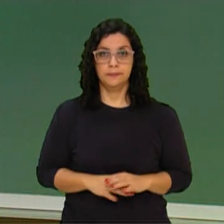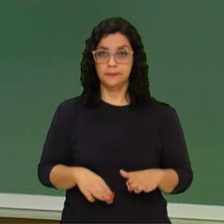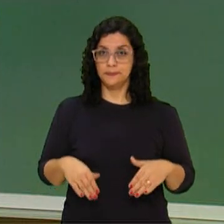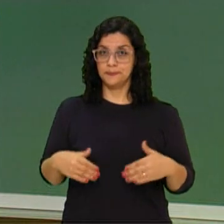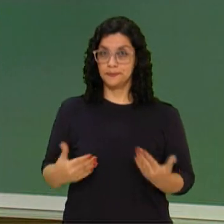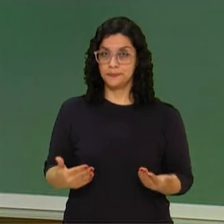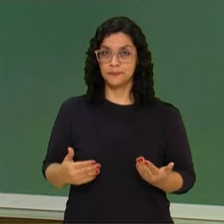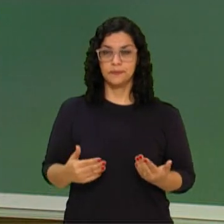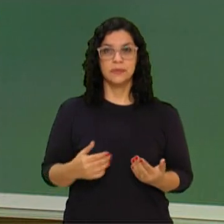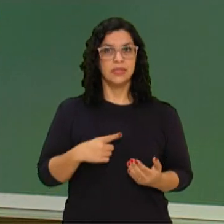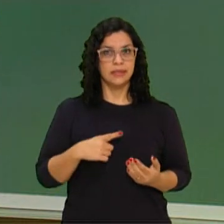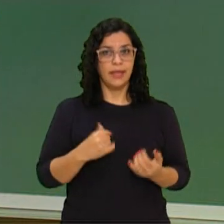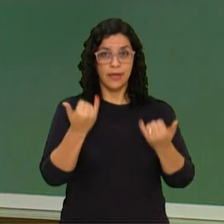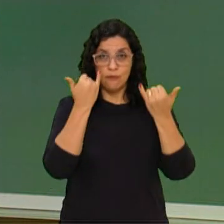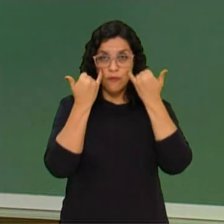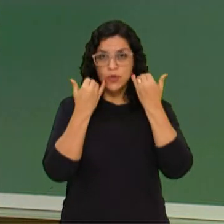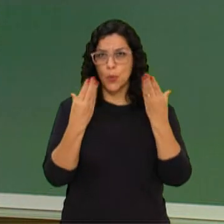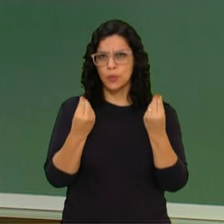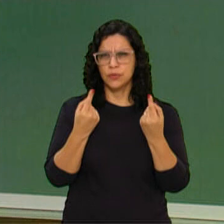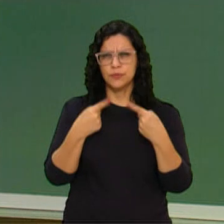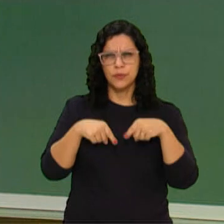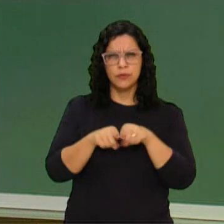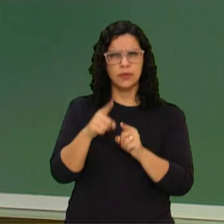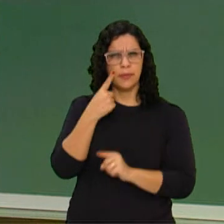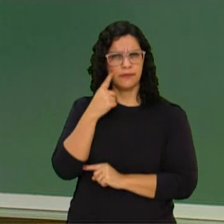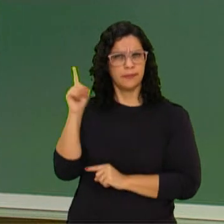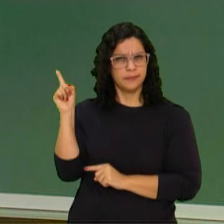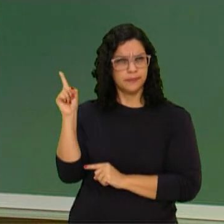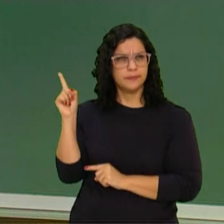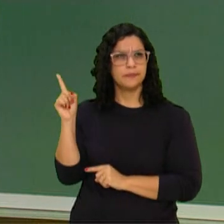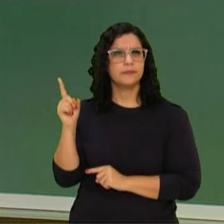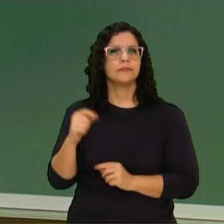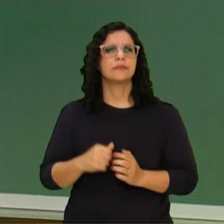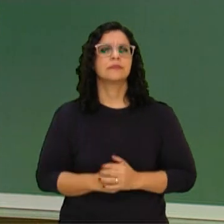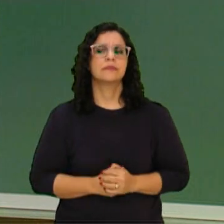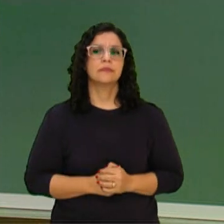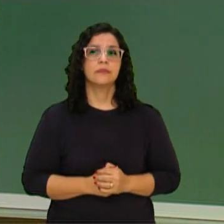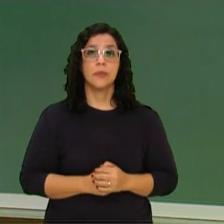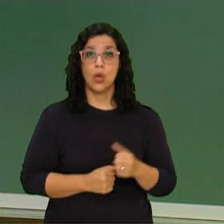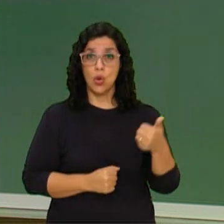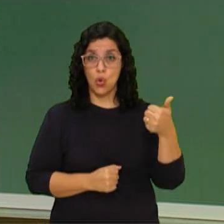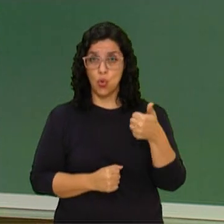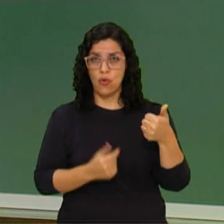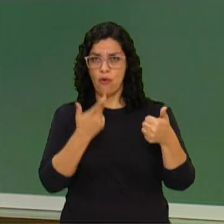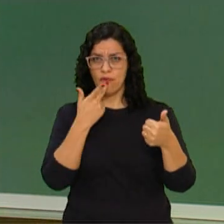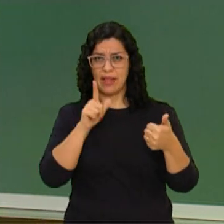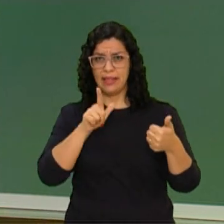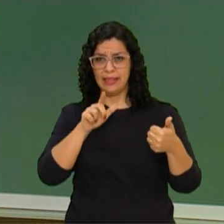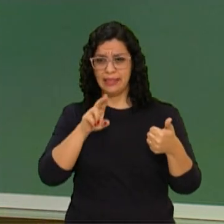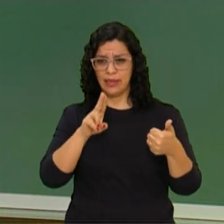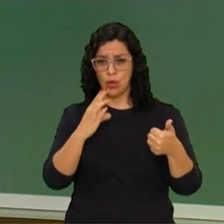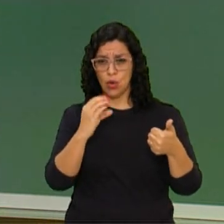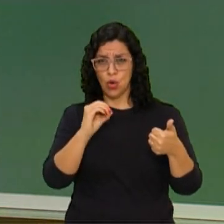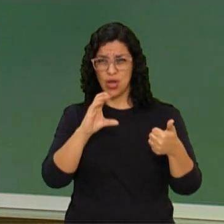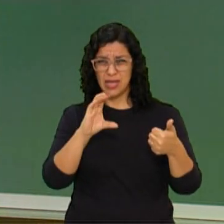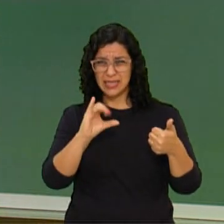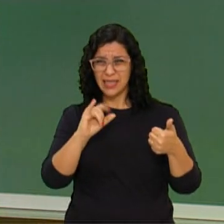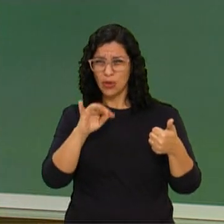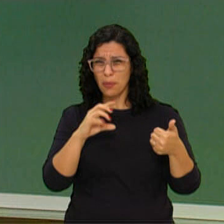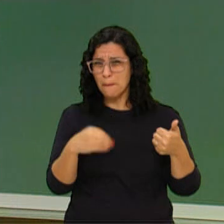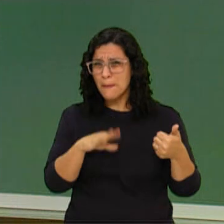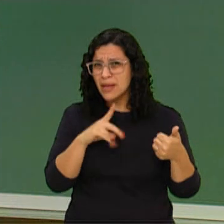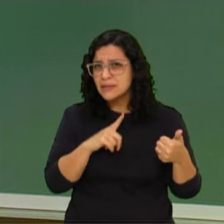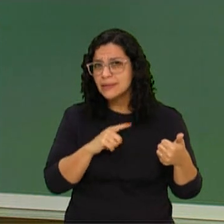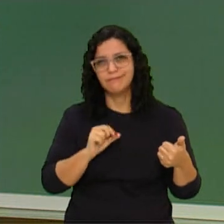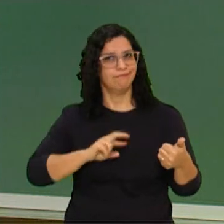Então, gente, tem bastante informação aqui, vamos voltar só um pouquinho, né? Dizendo lá, os leucócitos são os mais numerosos. Já não